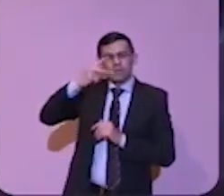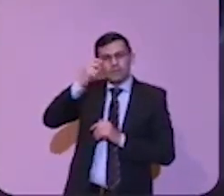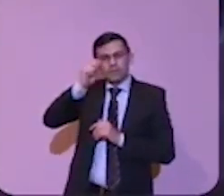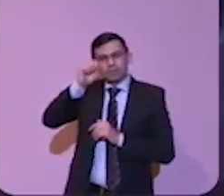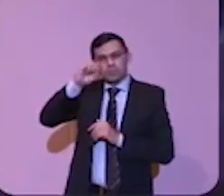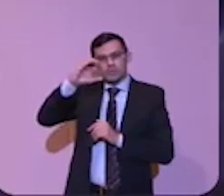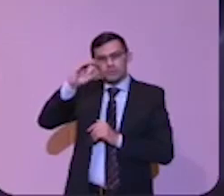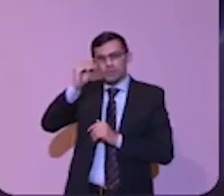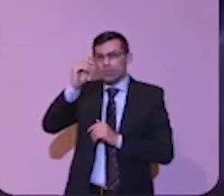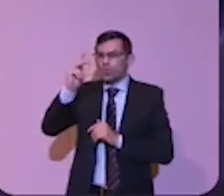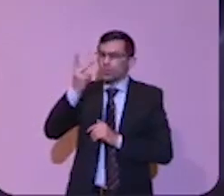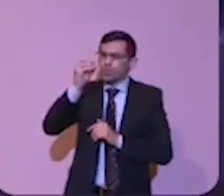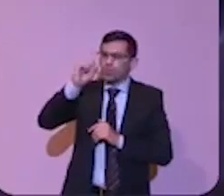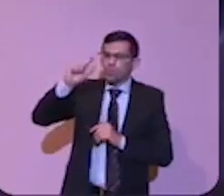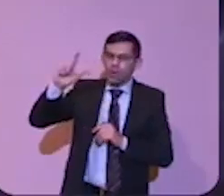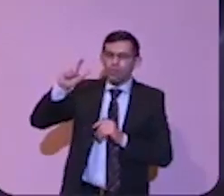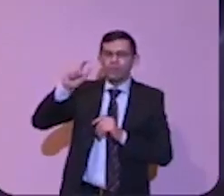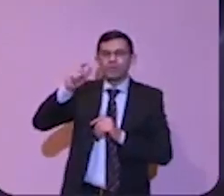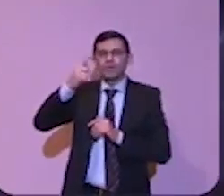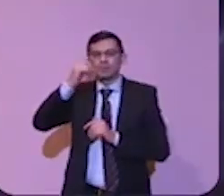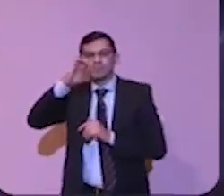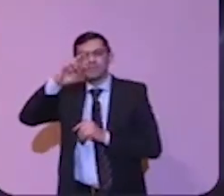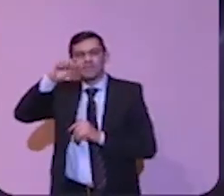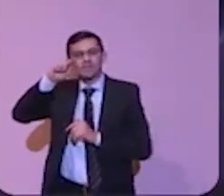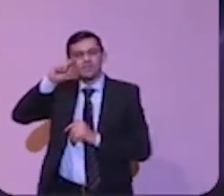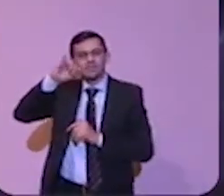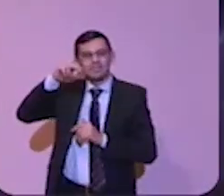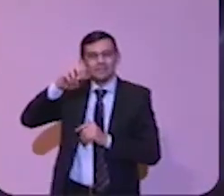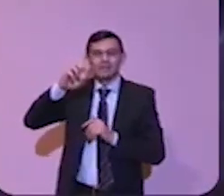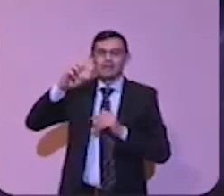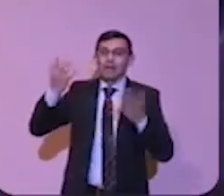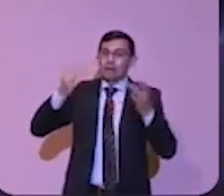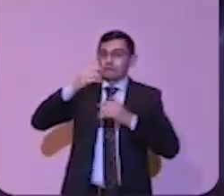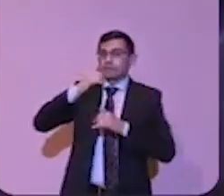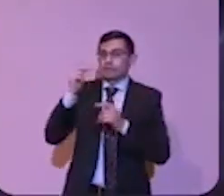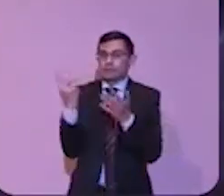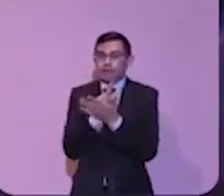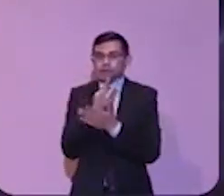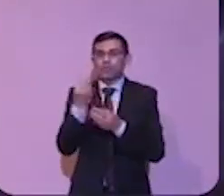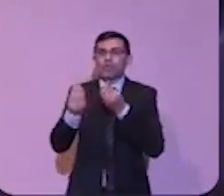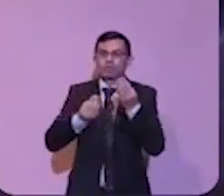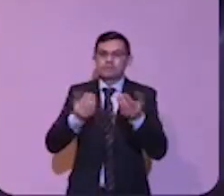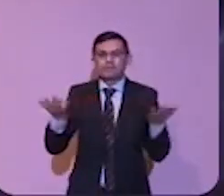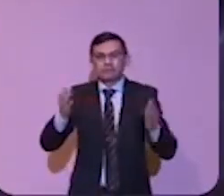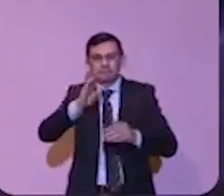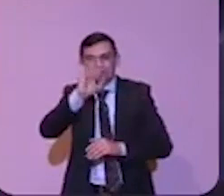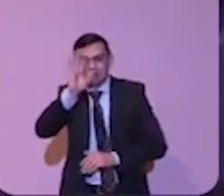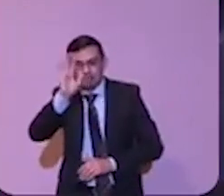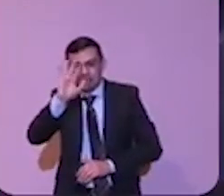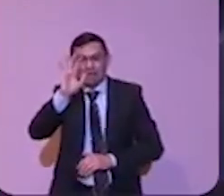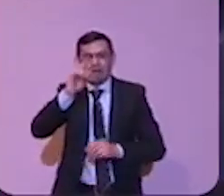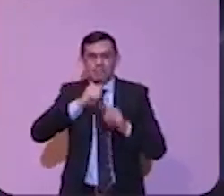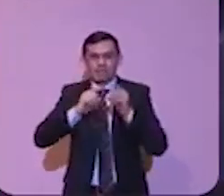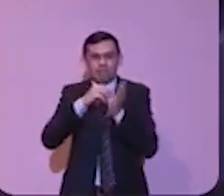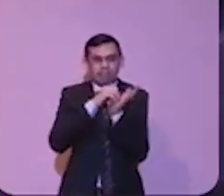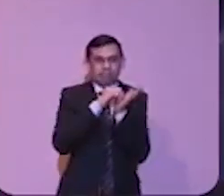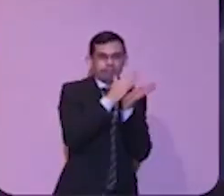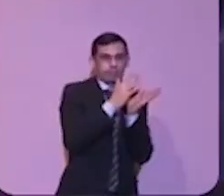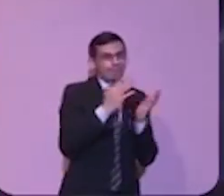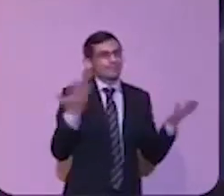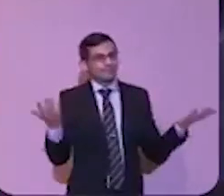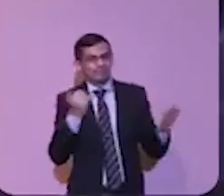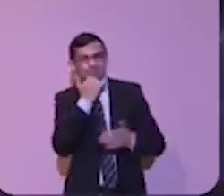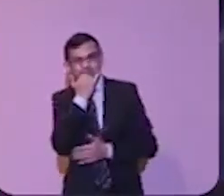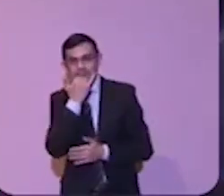@PascoalPiragini, é isso, né? Já pensou se eu falo errado aqui? Amanhã eu venho aqui me despedir de todos, se eu falar errado o